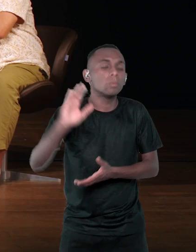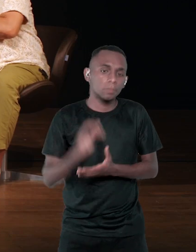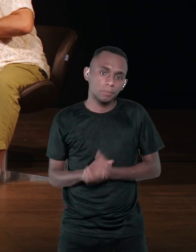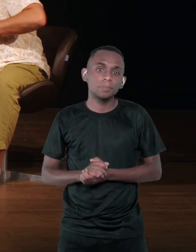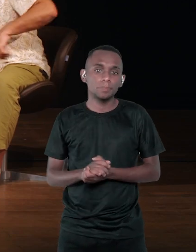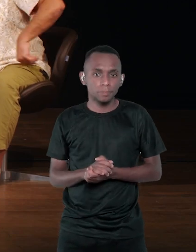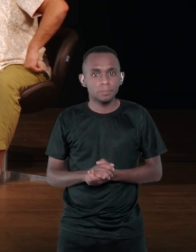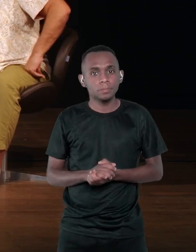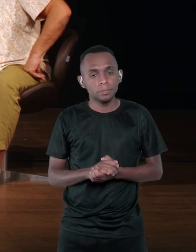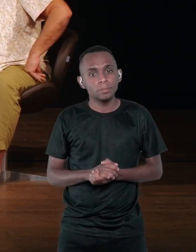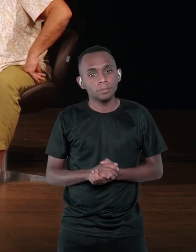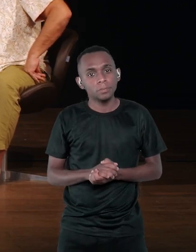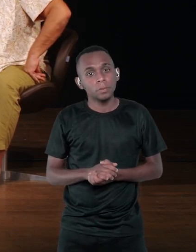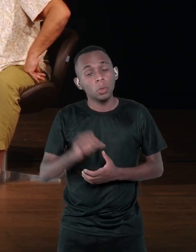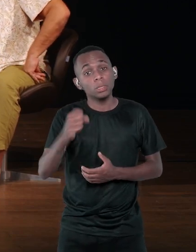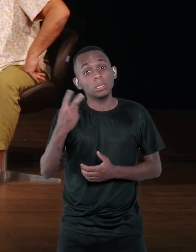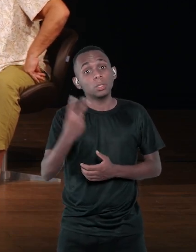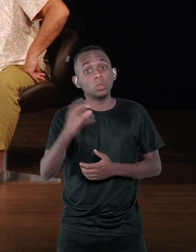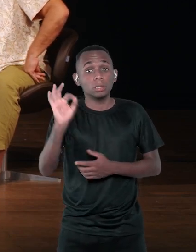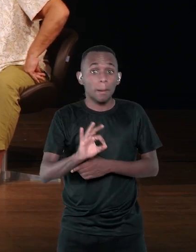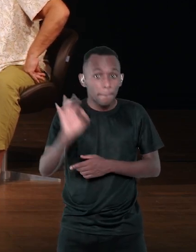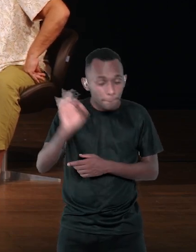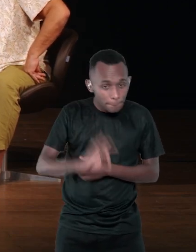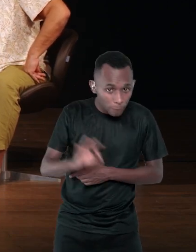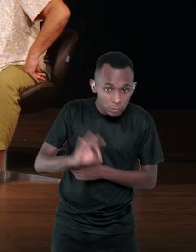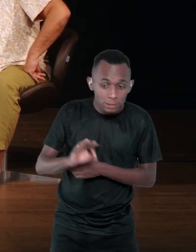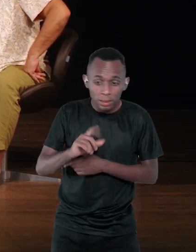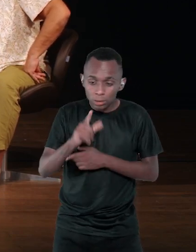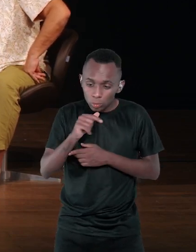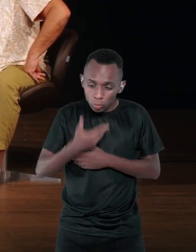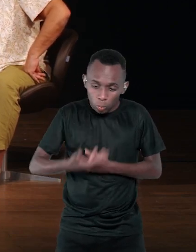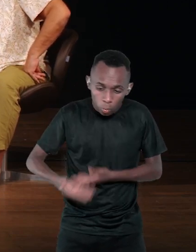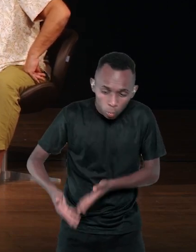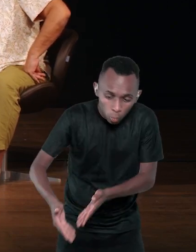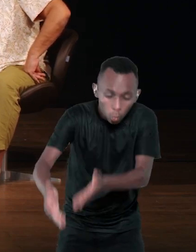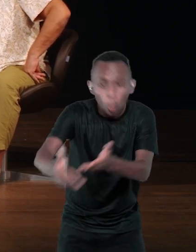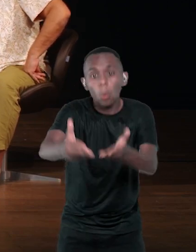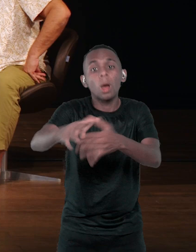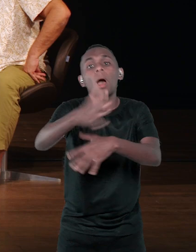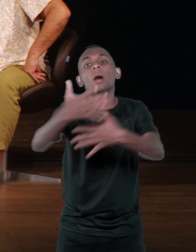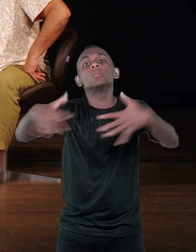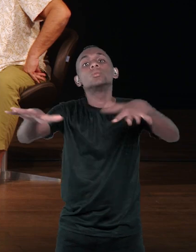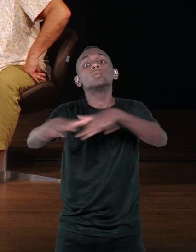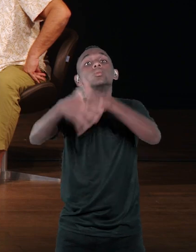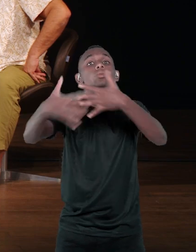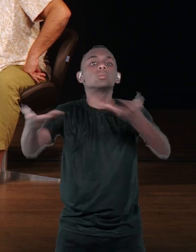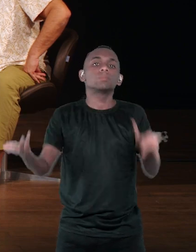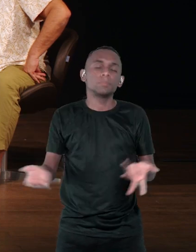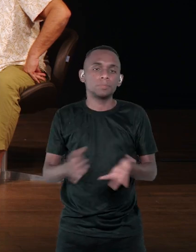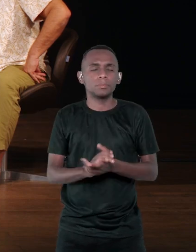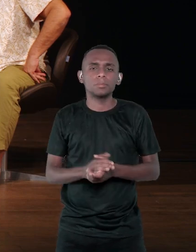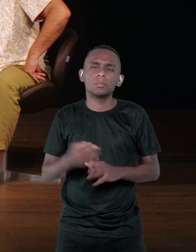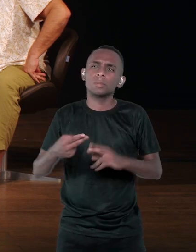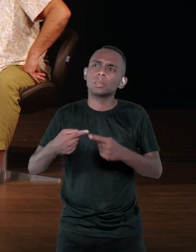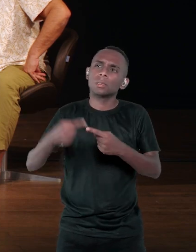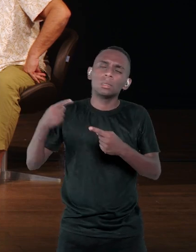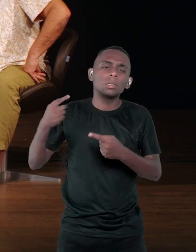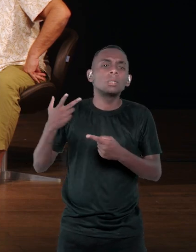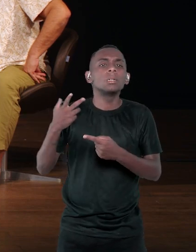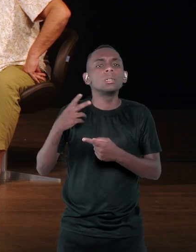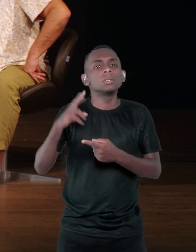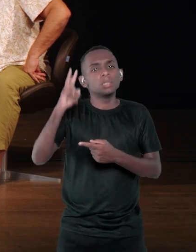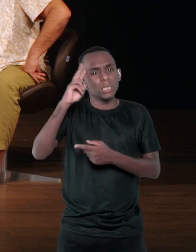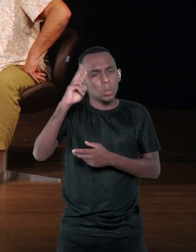rios. Nós estamos na década dos oceanos. O Esse Rio é Meu foi convidado, segunda-feira eu fiz uma apresentação na ONU